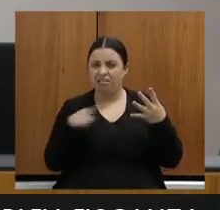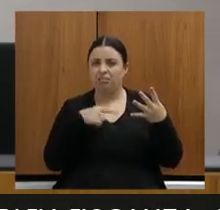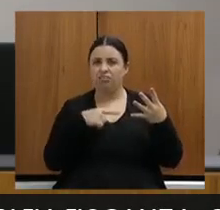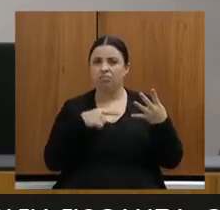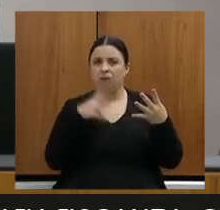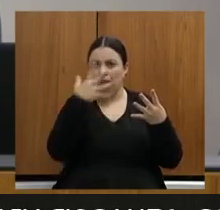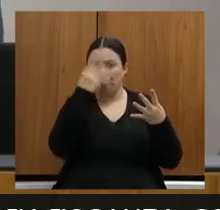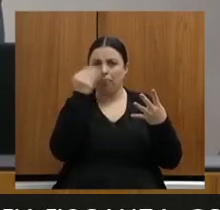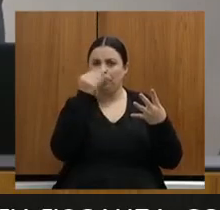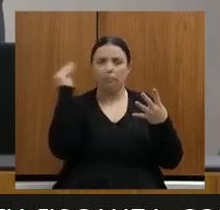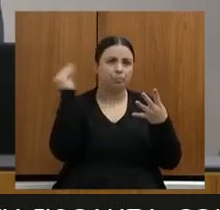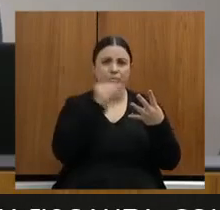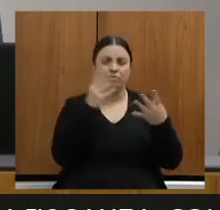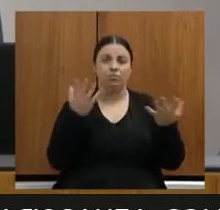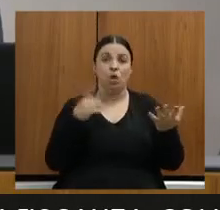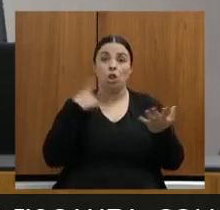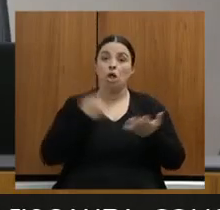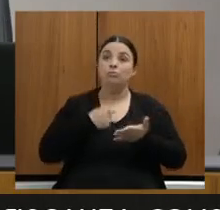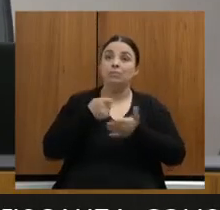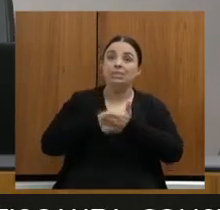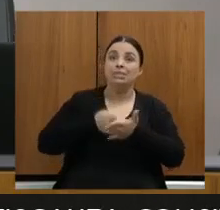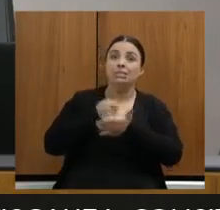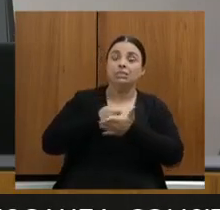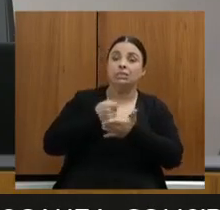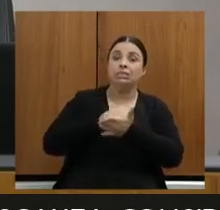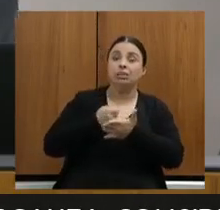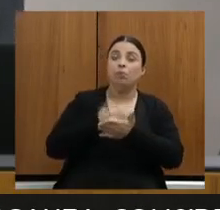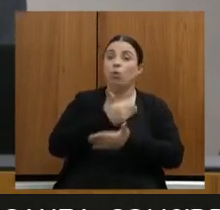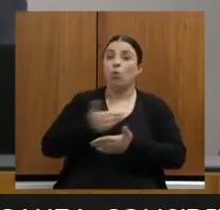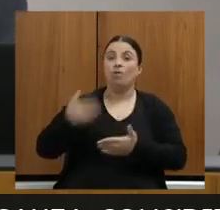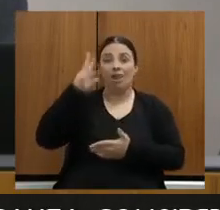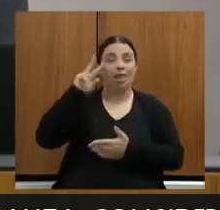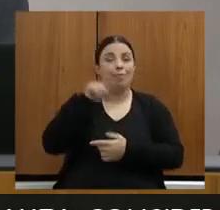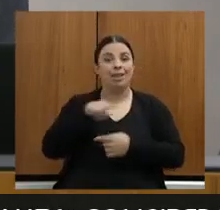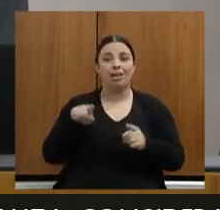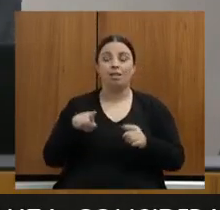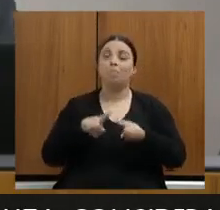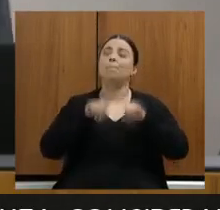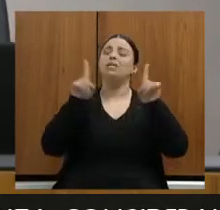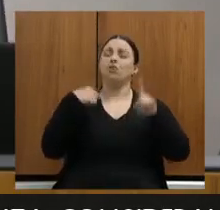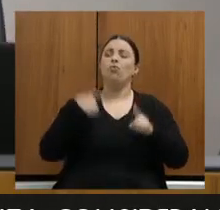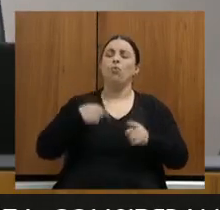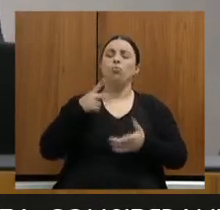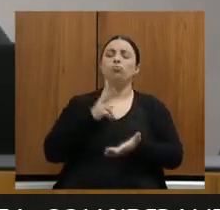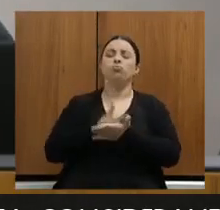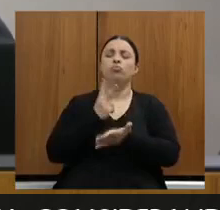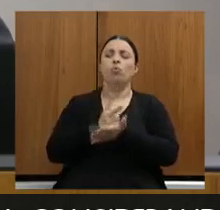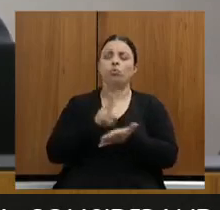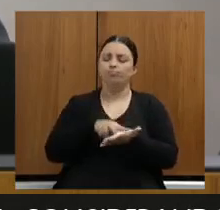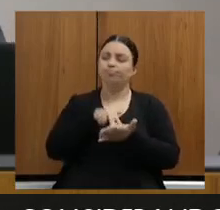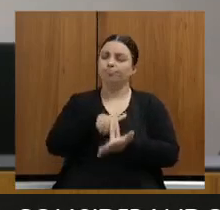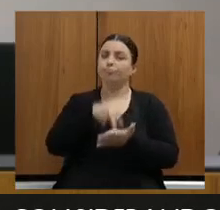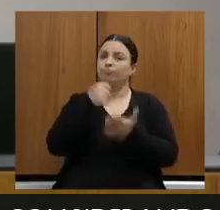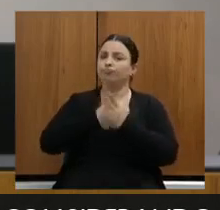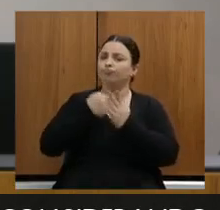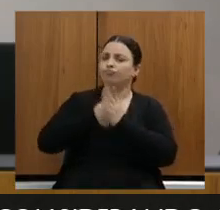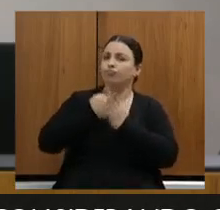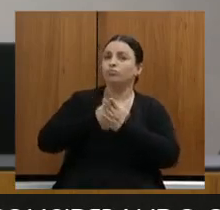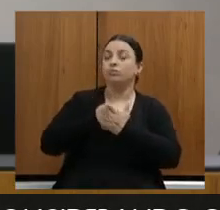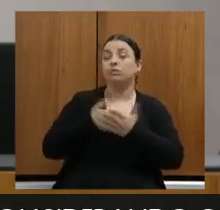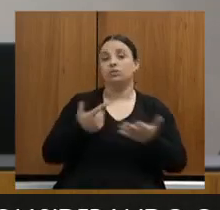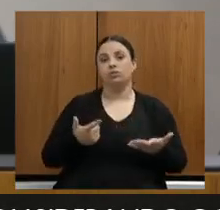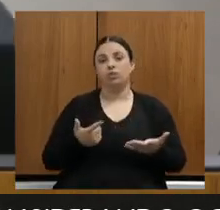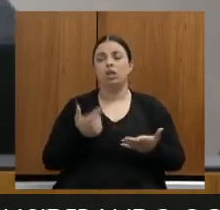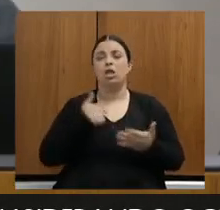com que o governo lembrasse daquelas e nós vamos continuar insistindo eu agradeço imensamente